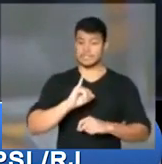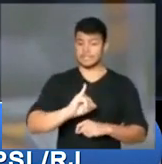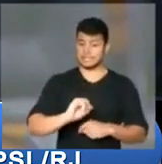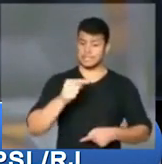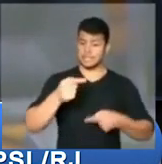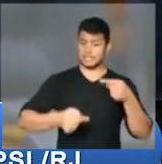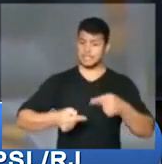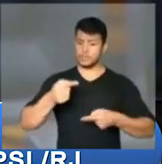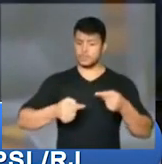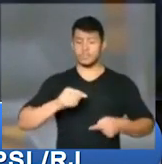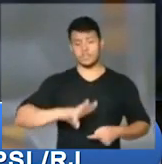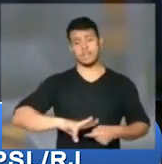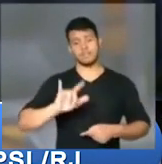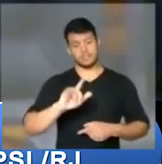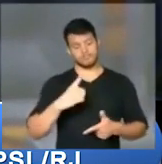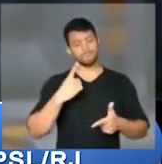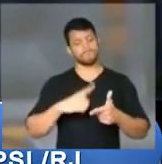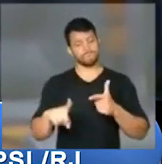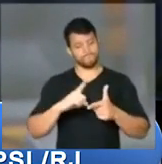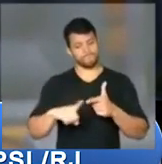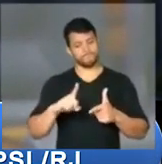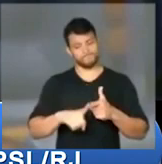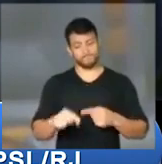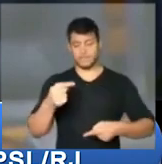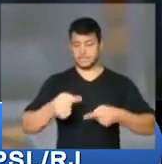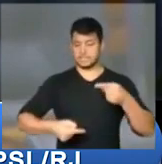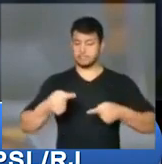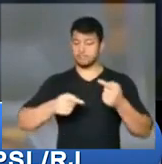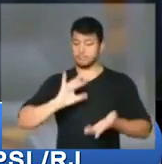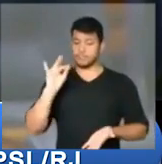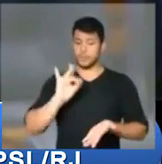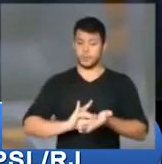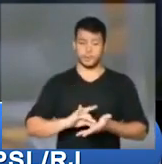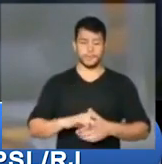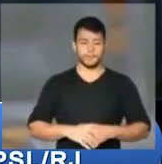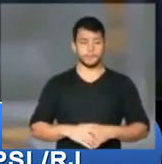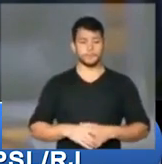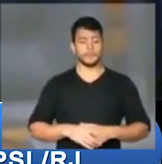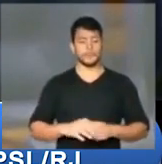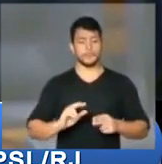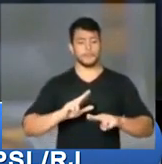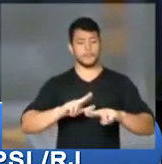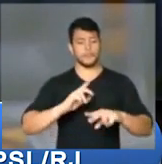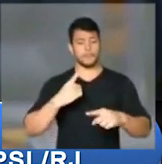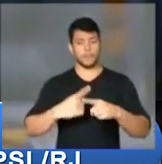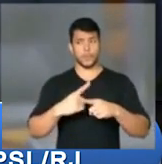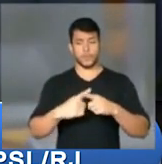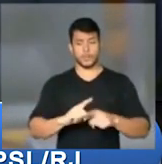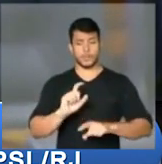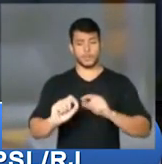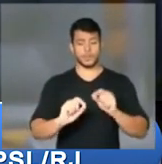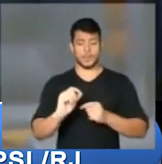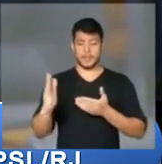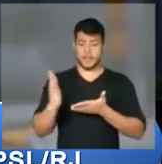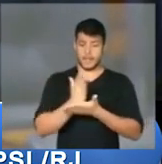forma, vai ficar realmente muito ruim as discussões que a gente possa fazer nesse procedimento. Então,